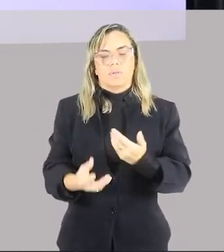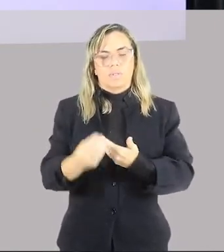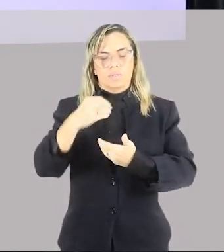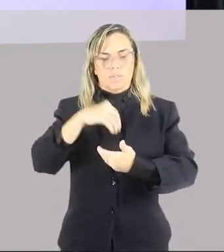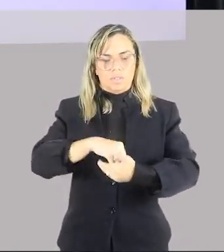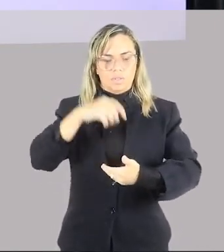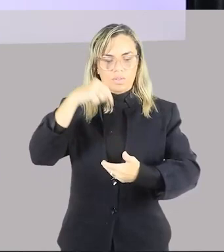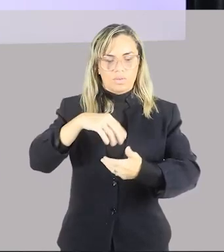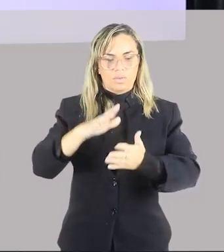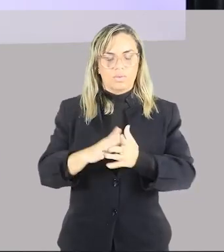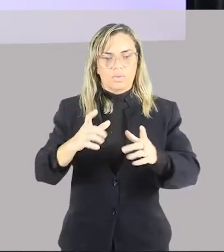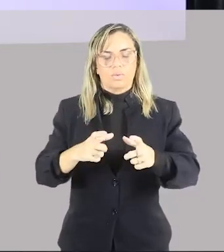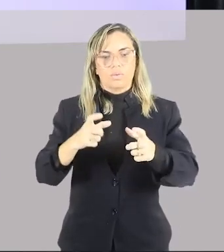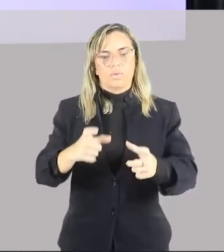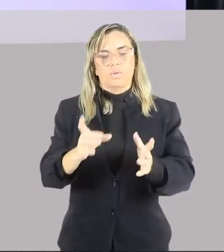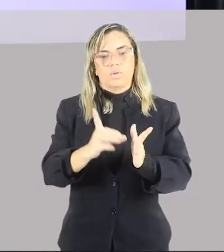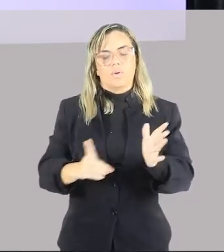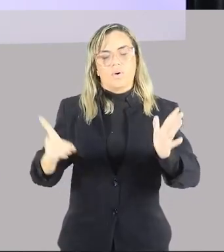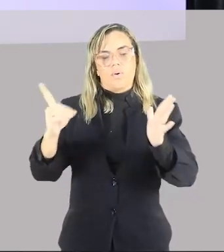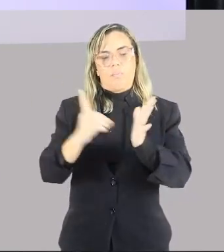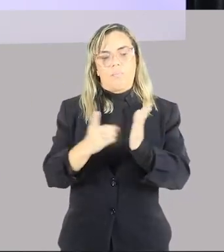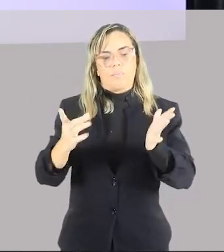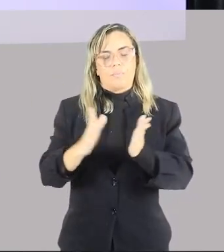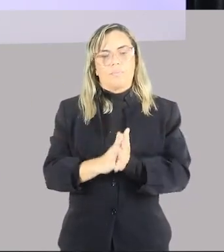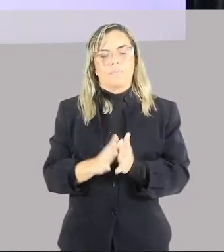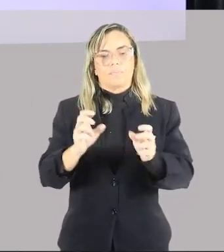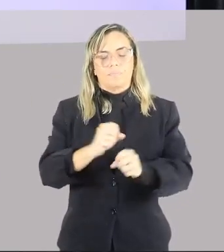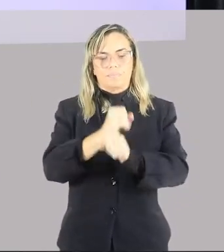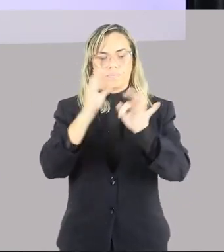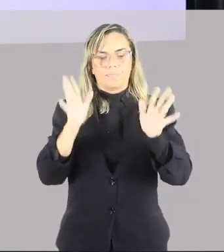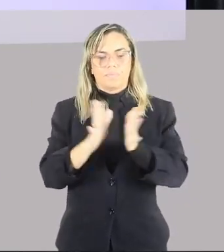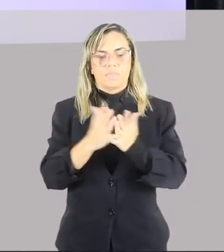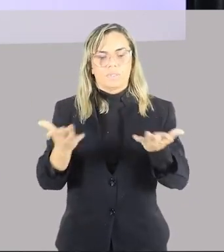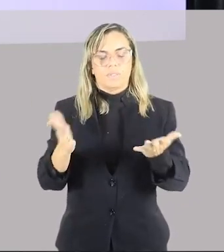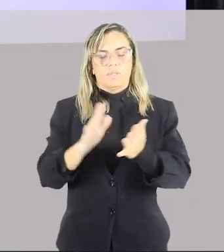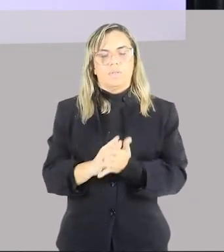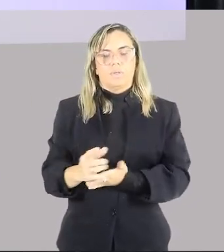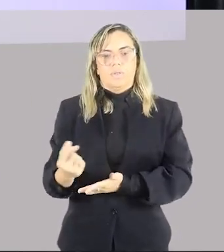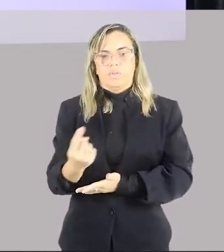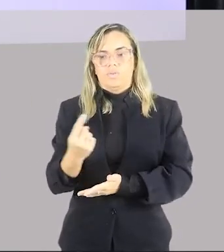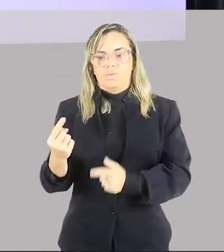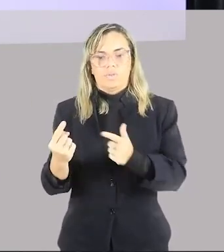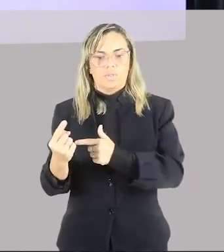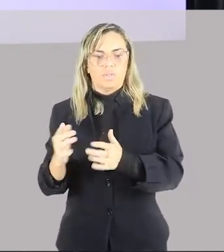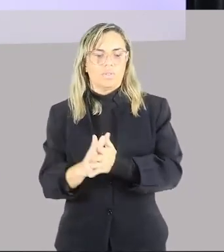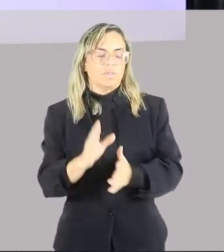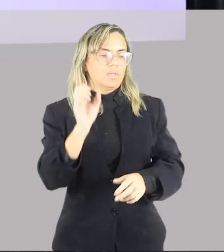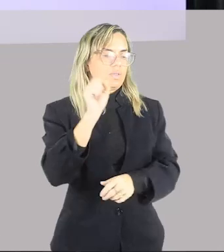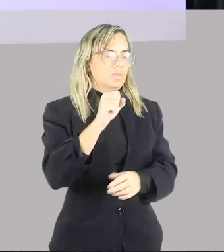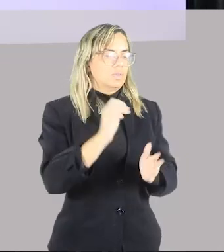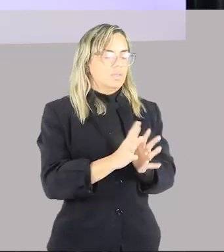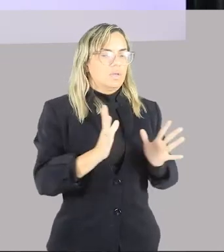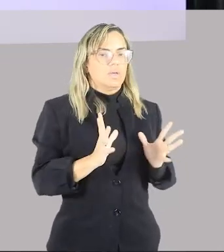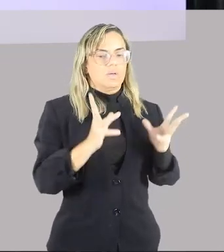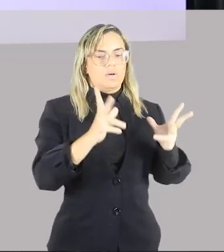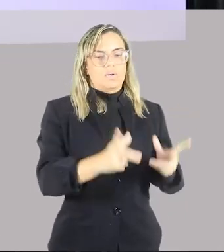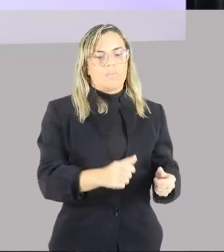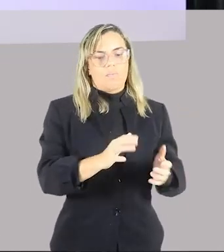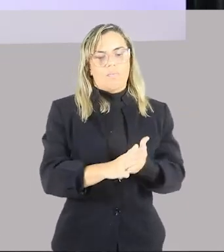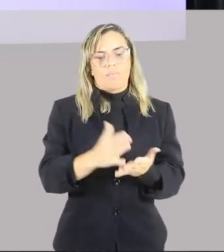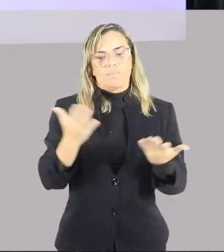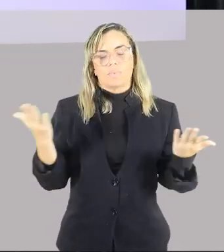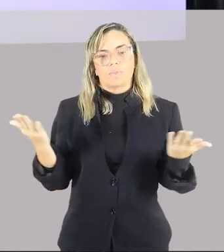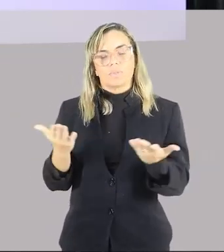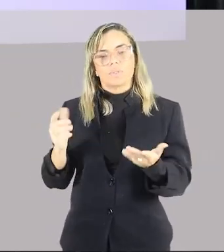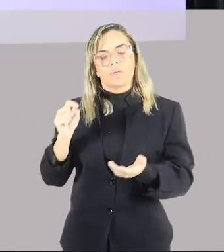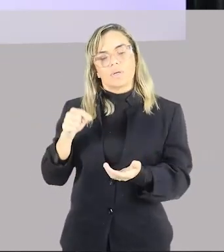próprio Detran. Logo, claro que não são atos individuais, são atos gerais. Os atos individuais, ao contrário,